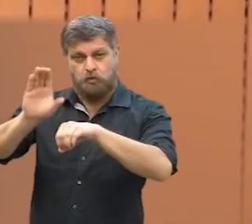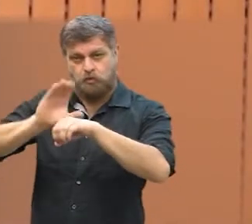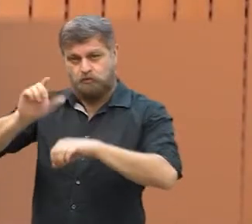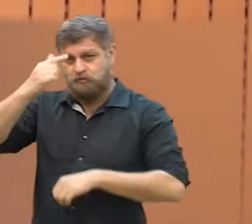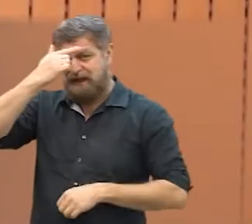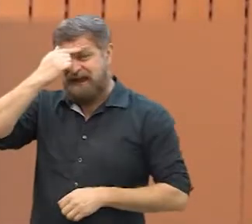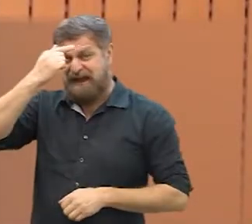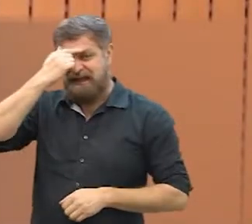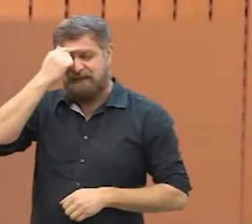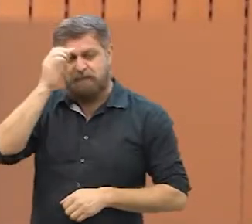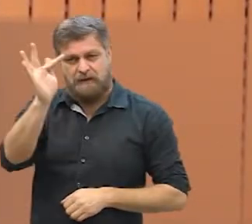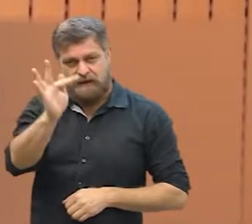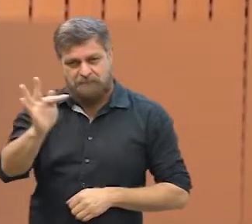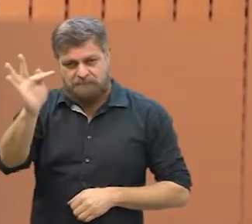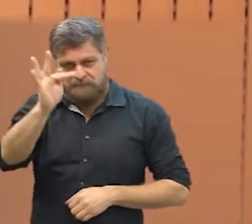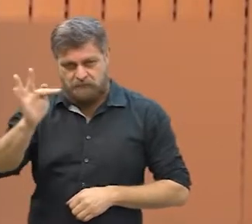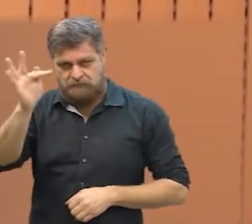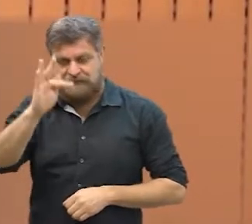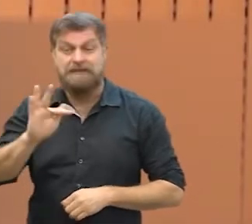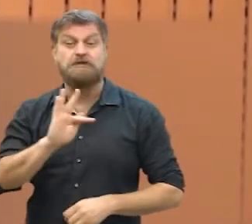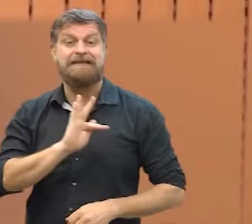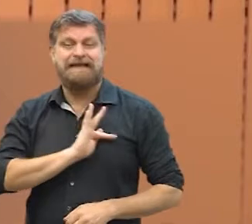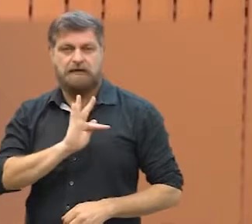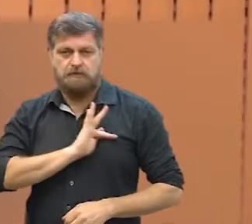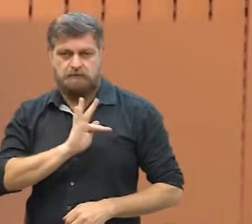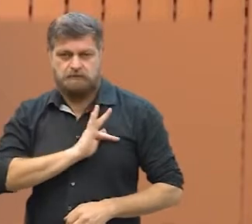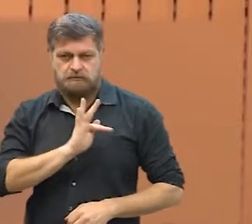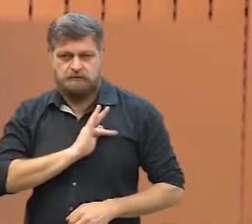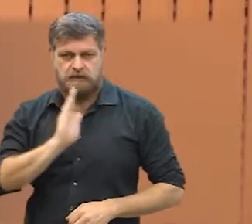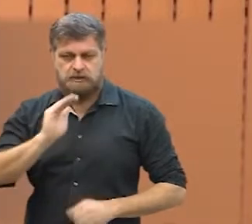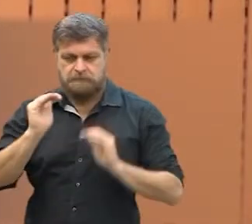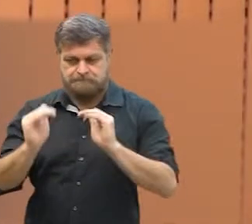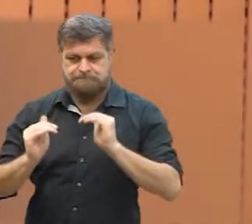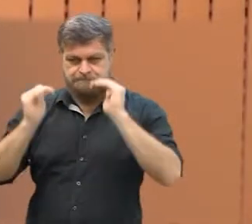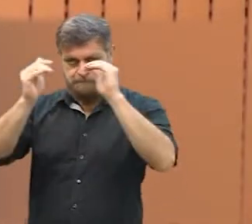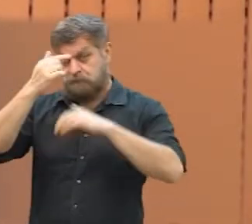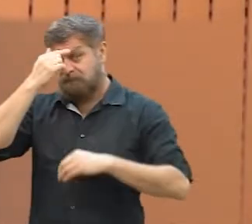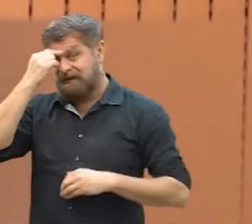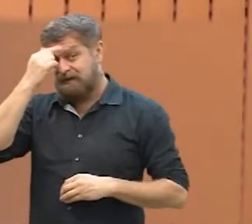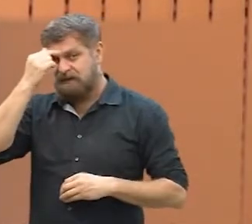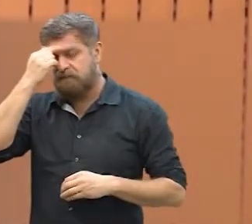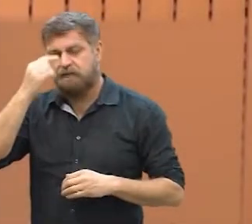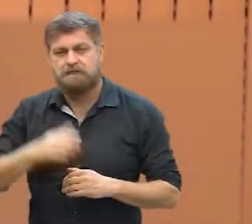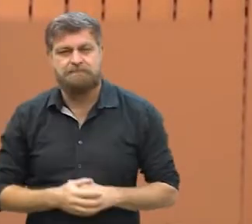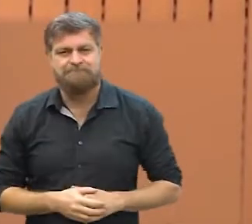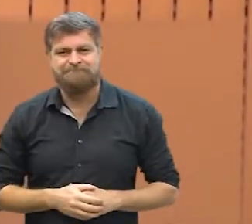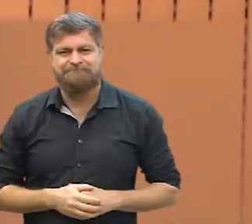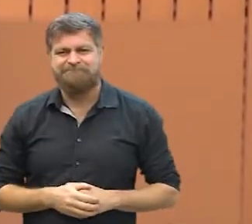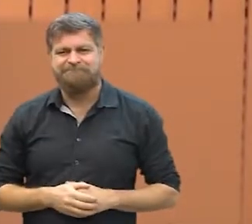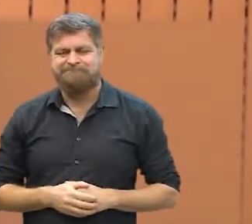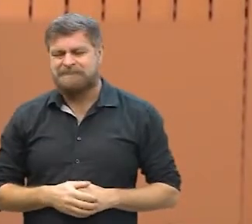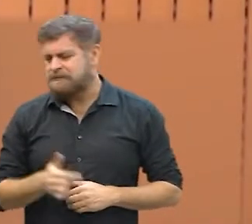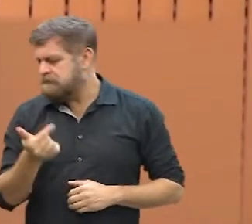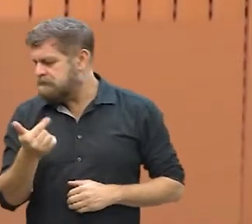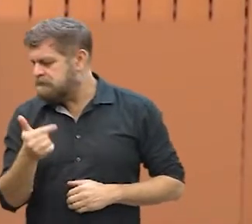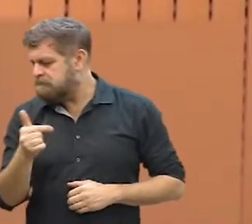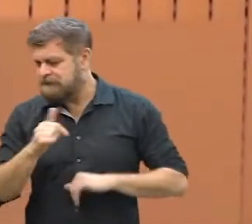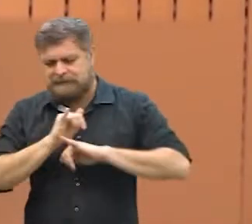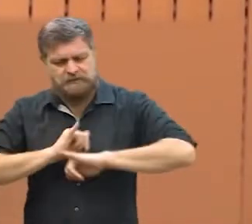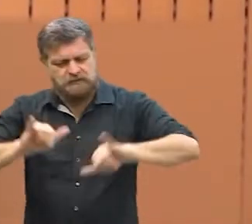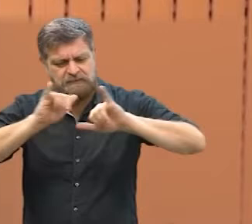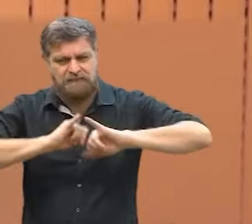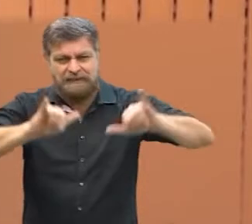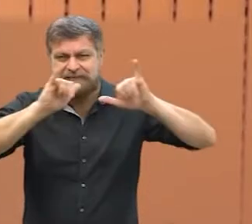dos cursos de tecnólogos, vamos dizer assim, que já é nível superior, mas não é